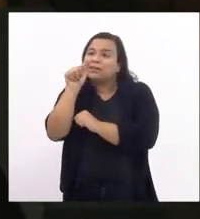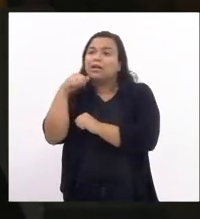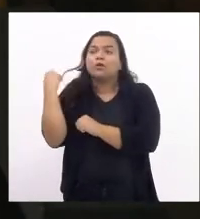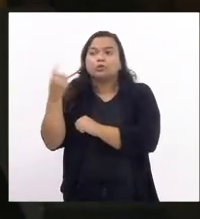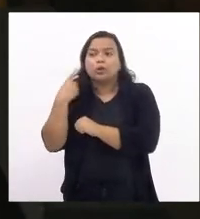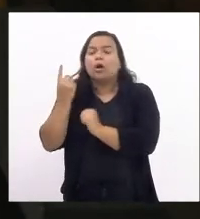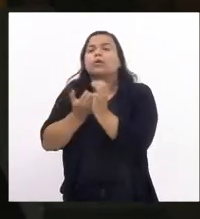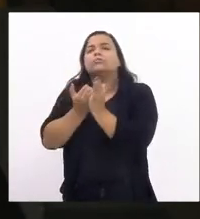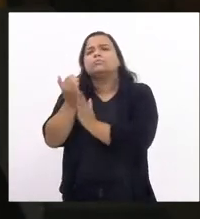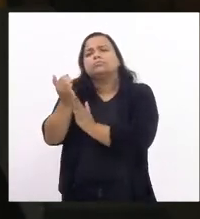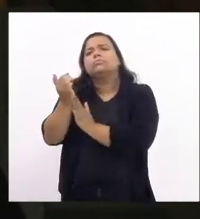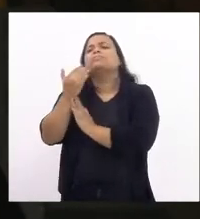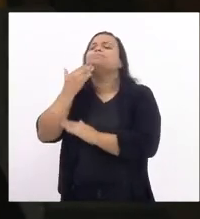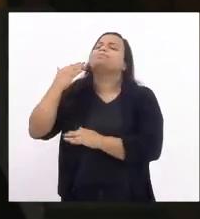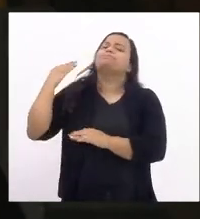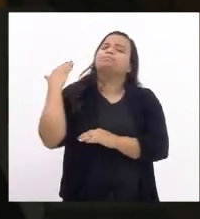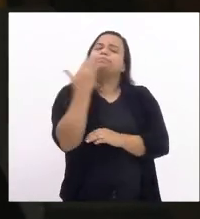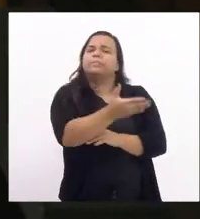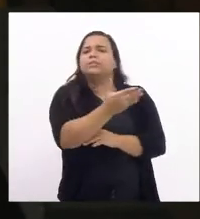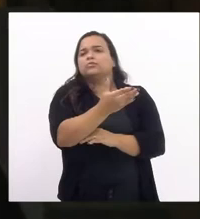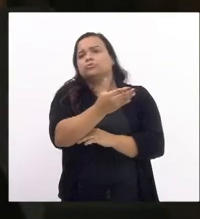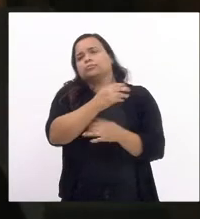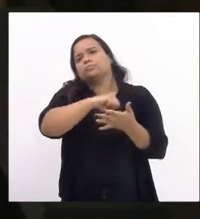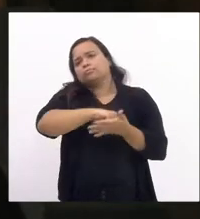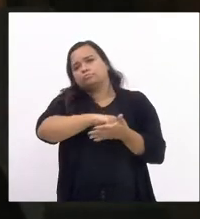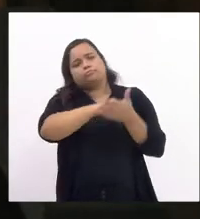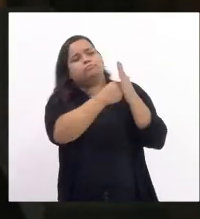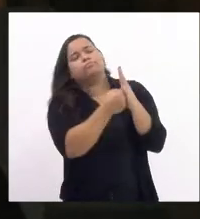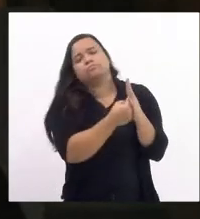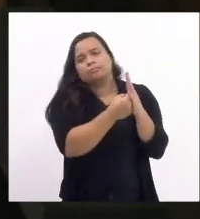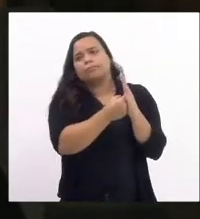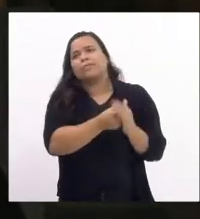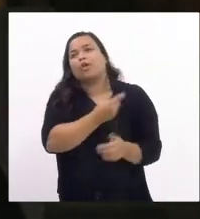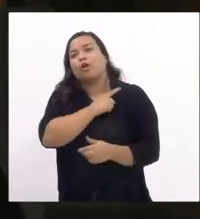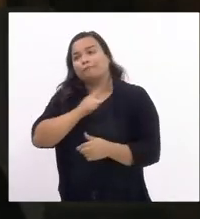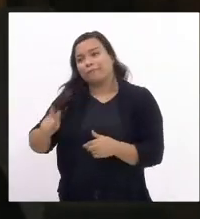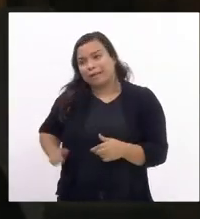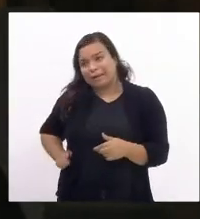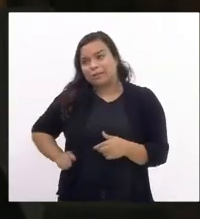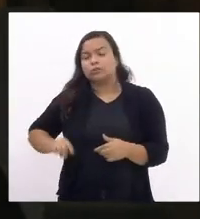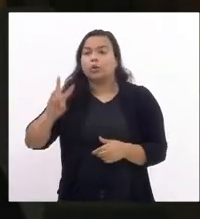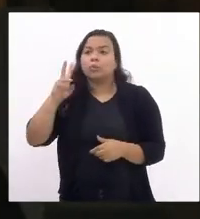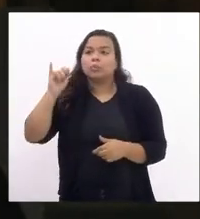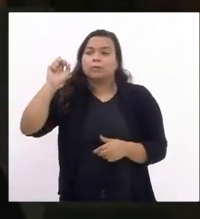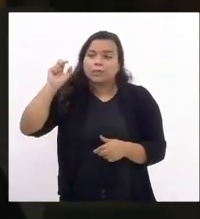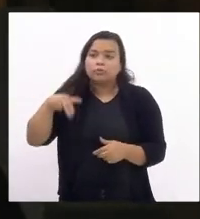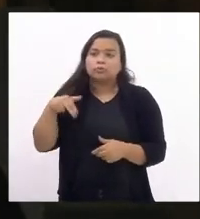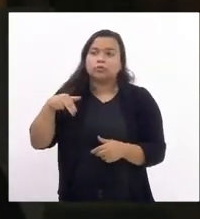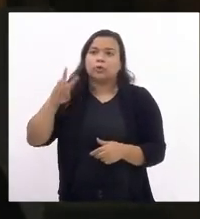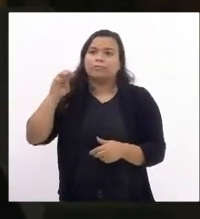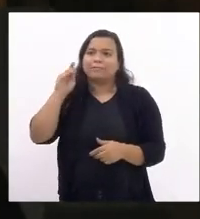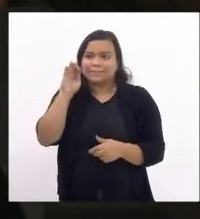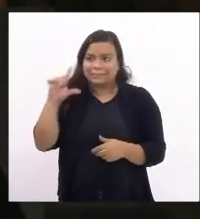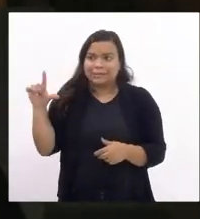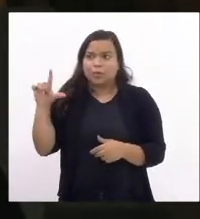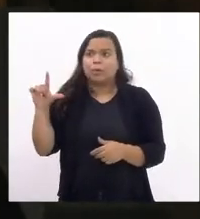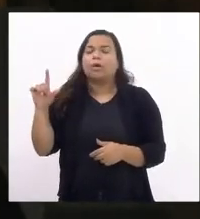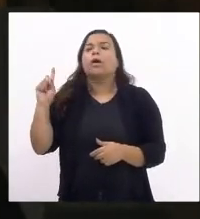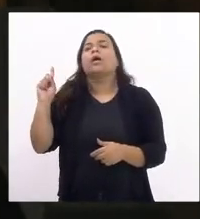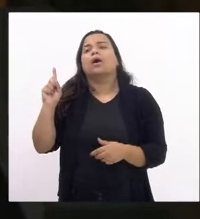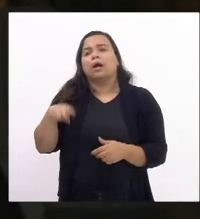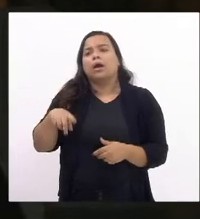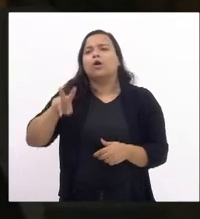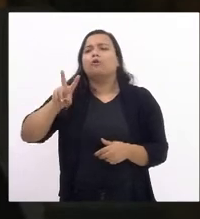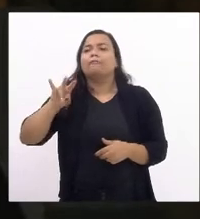com pedido de impeachment do governador Wilson Witzel, cujo vice-governador era o senhor